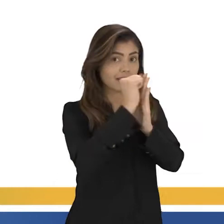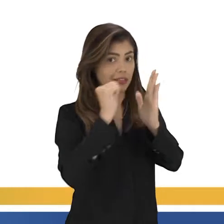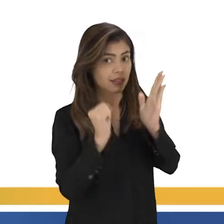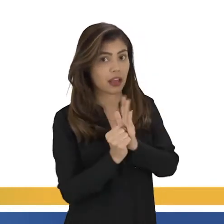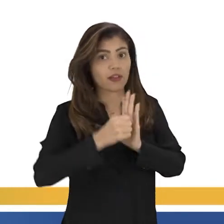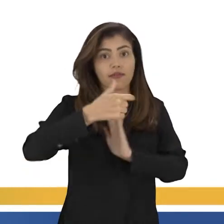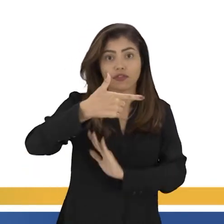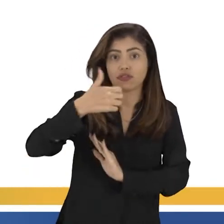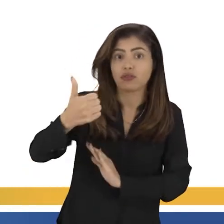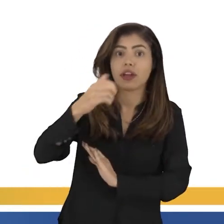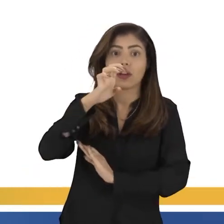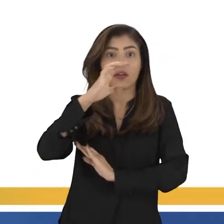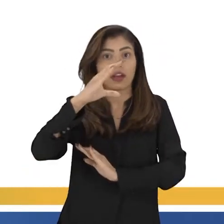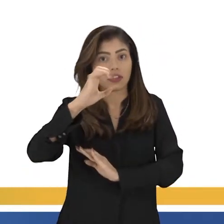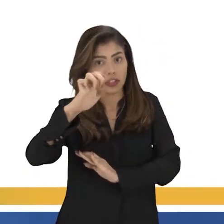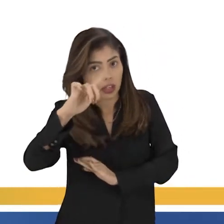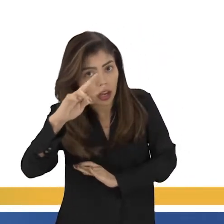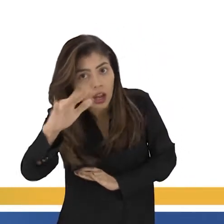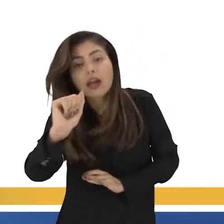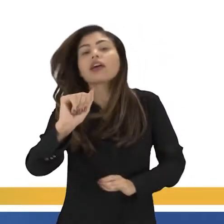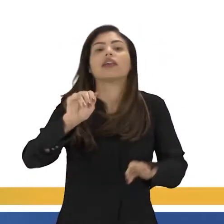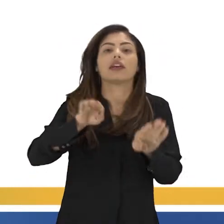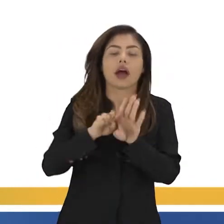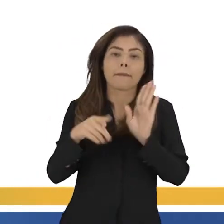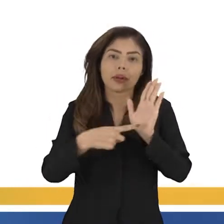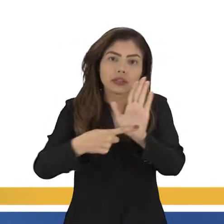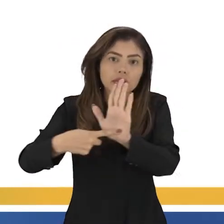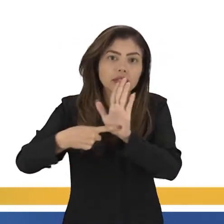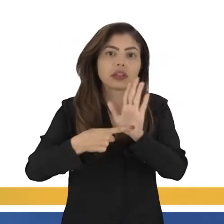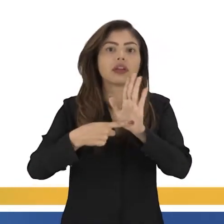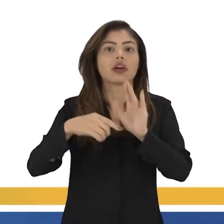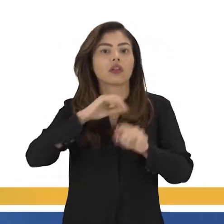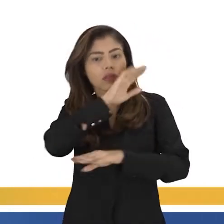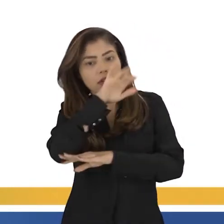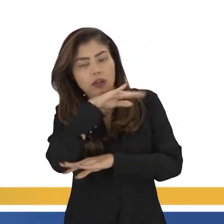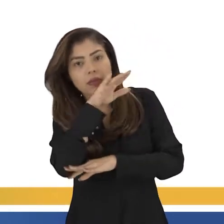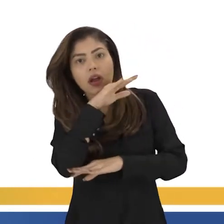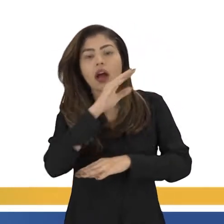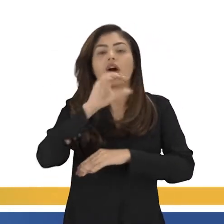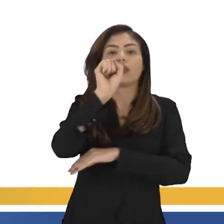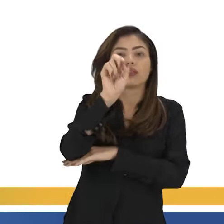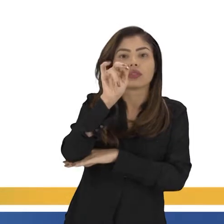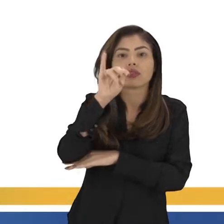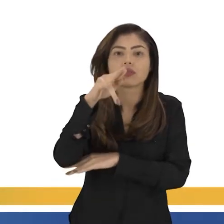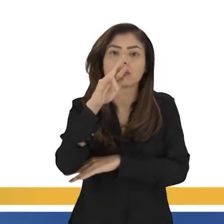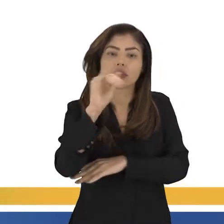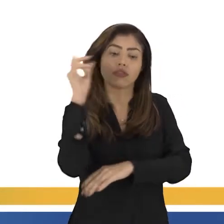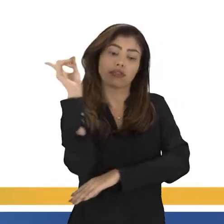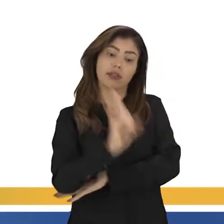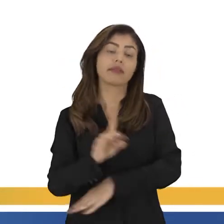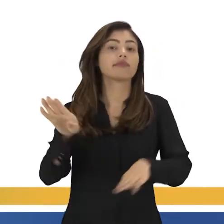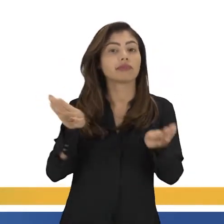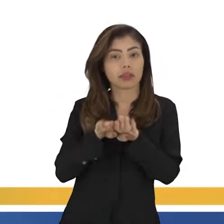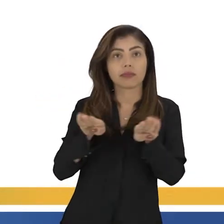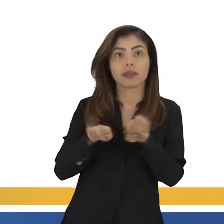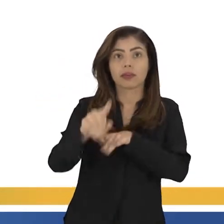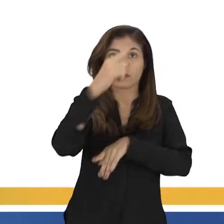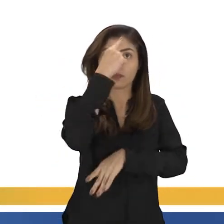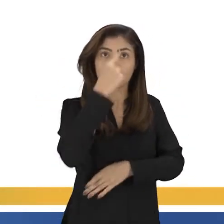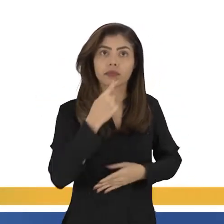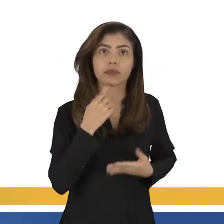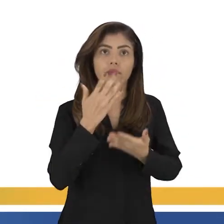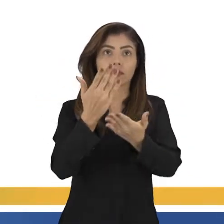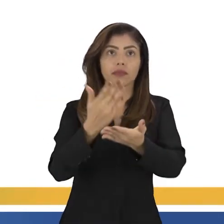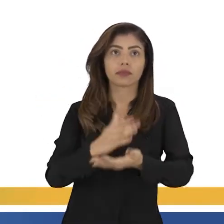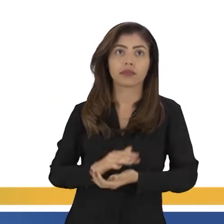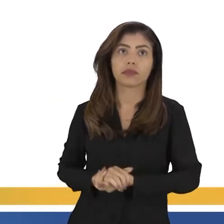para essa ecoética, mostrando os animais como sujeito de direitos também. Vejam a imagem, eu trouxe